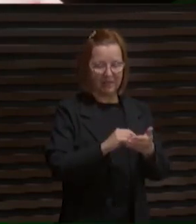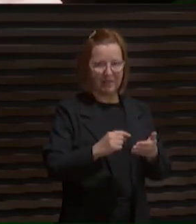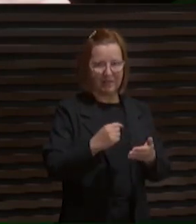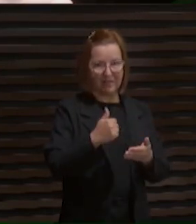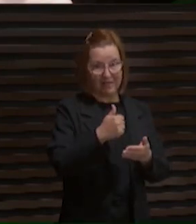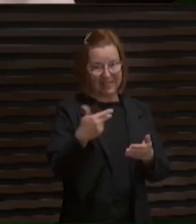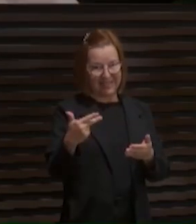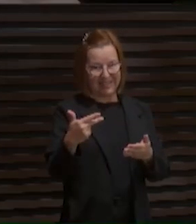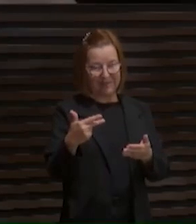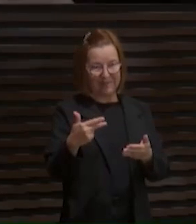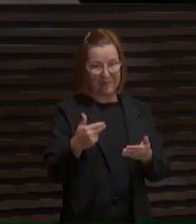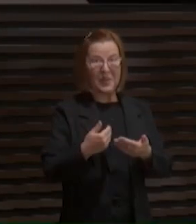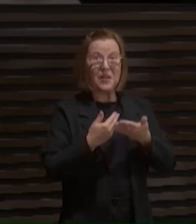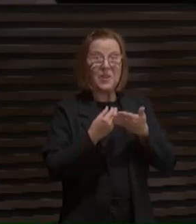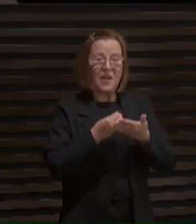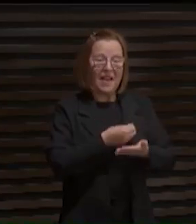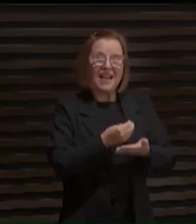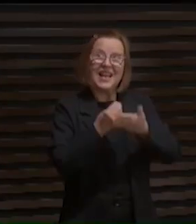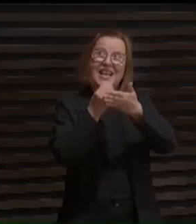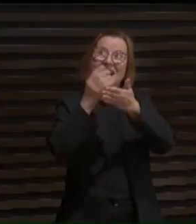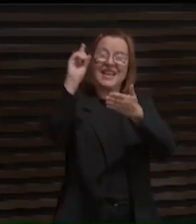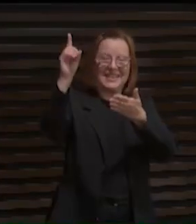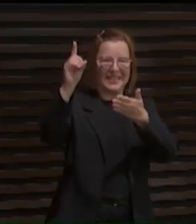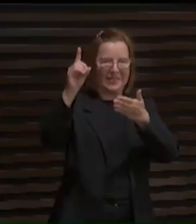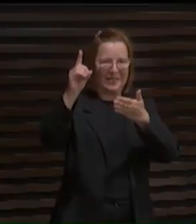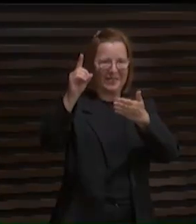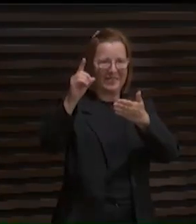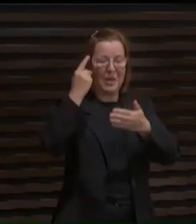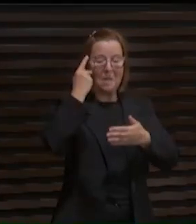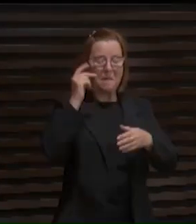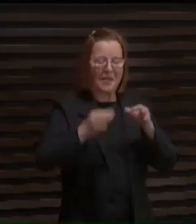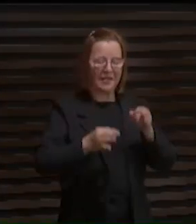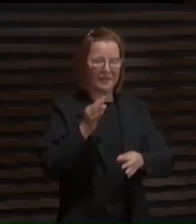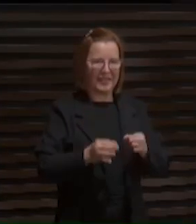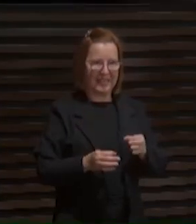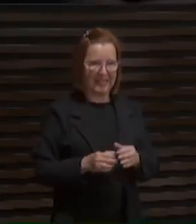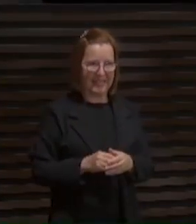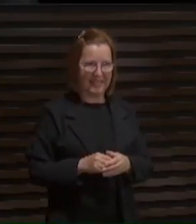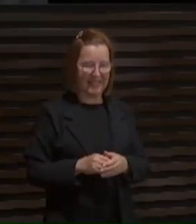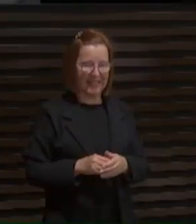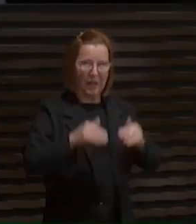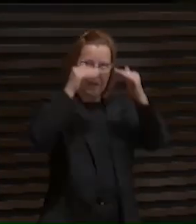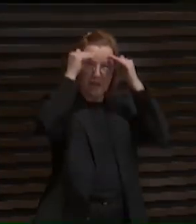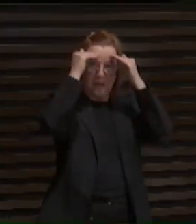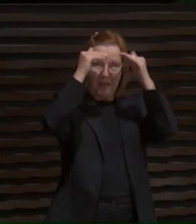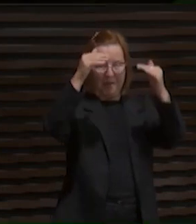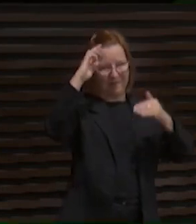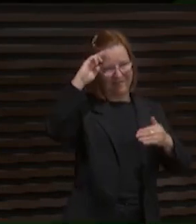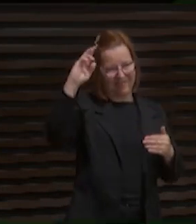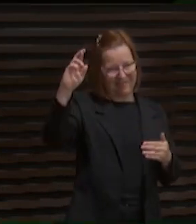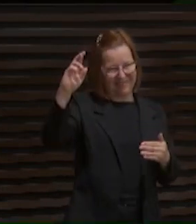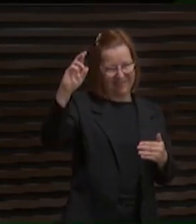a Deus como instrumentos de justiça. Se coloquem debaixo do domínio dele e se ofereçam